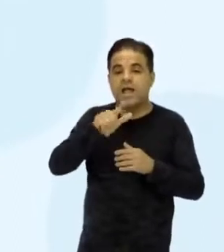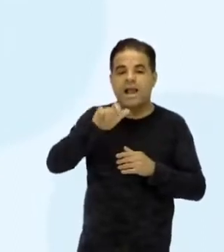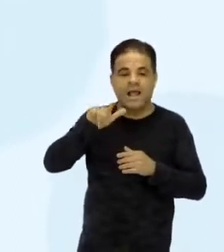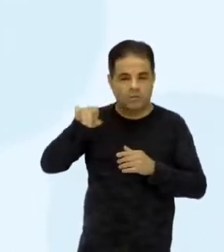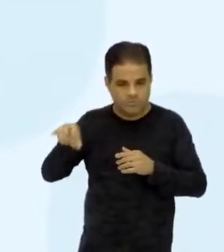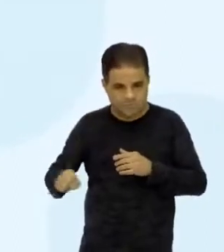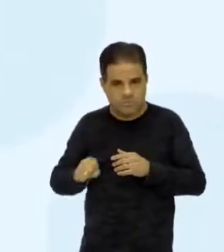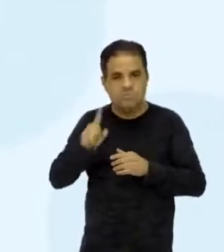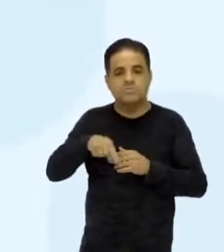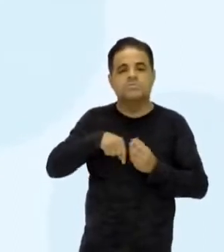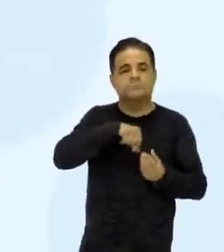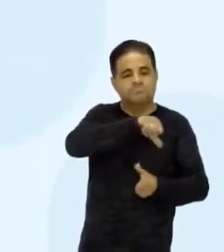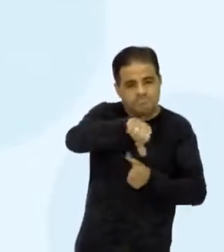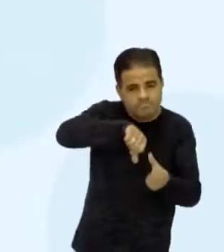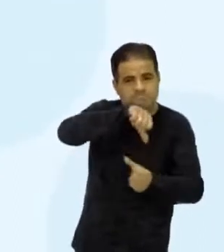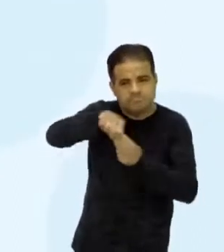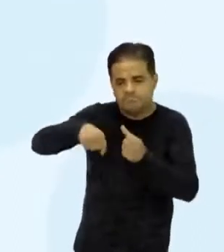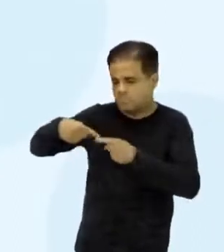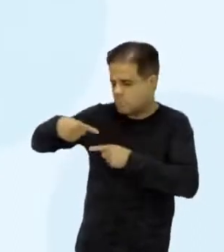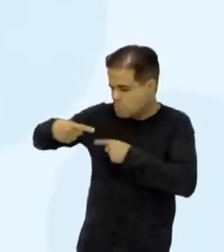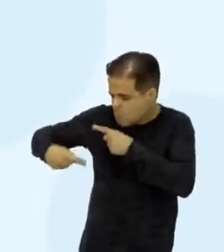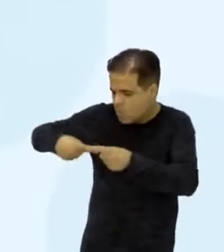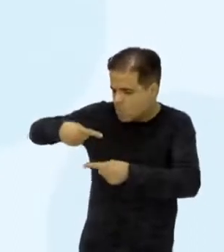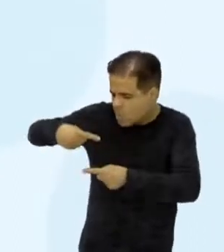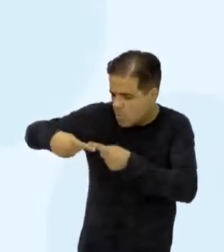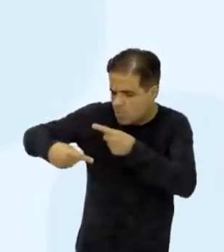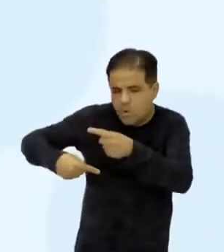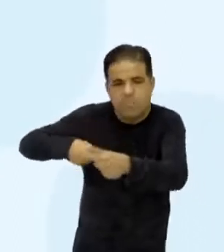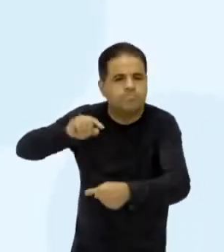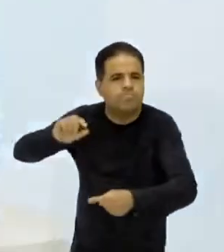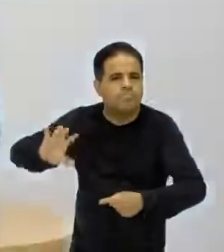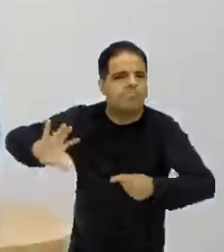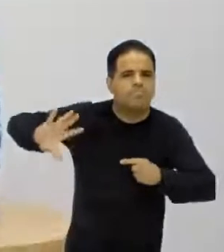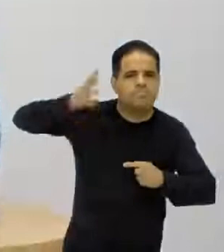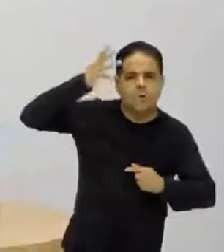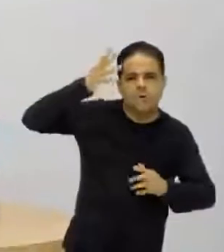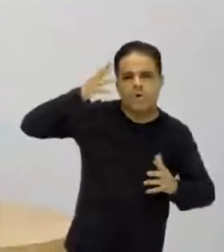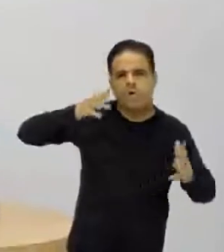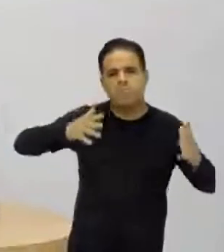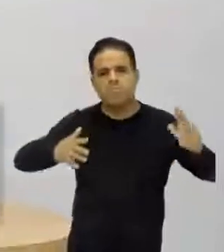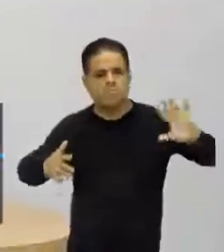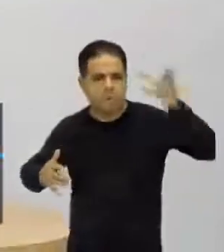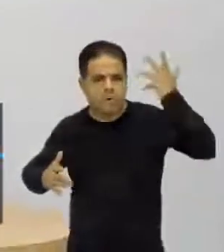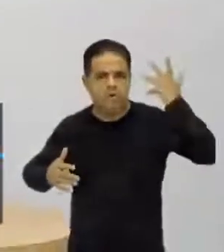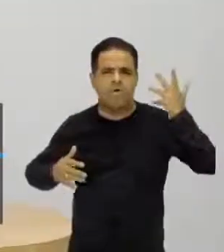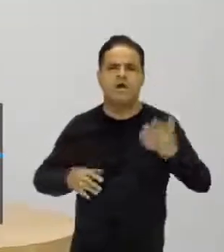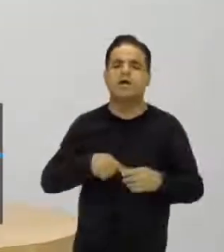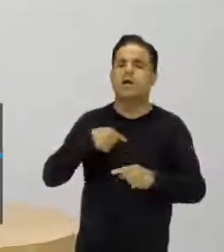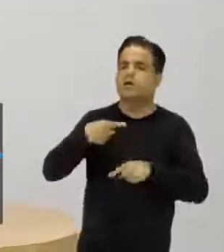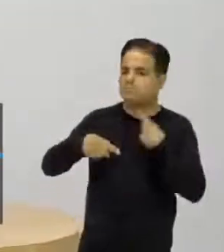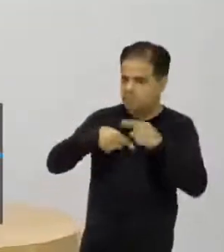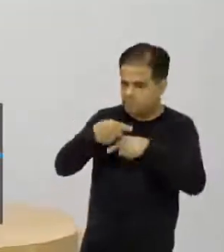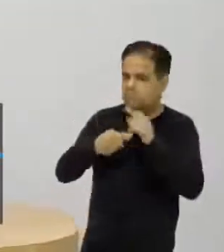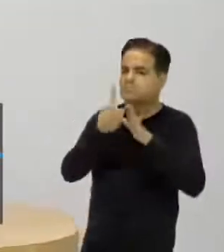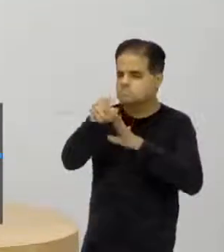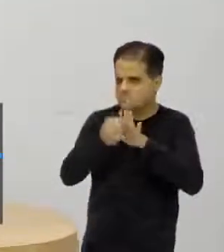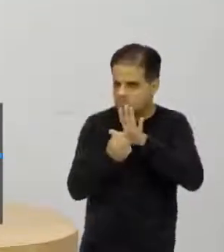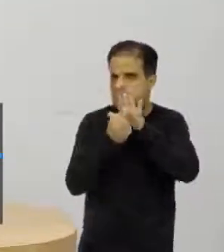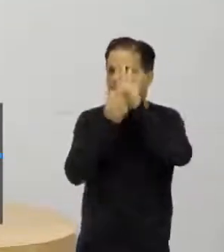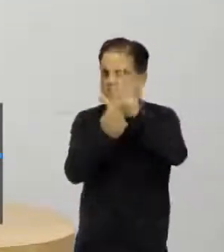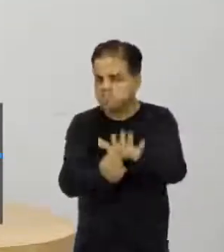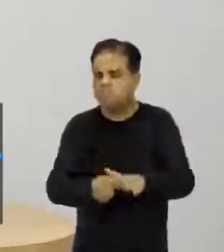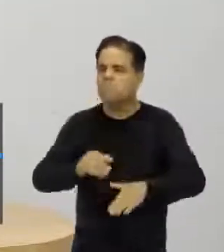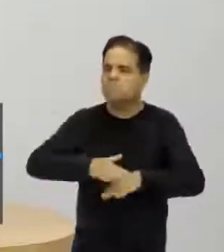população que se alteram de geração em geração ao acaso. Mas a deriva genética a gente vai abordar